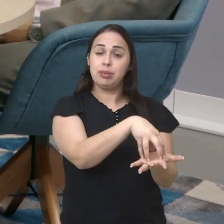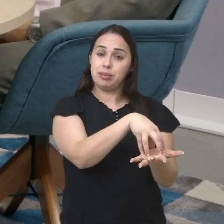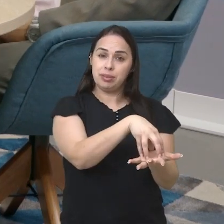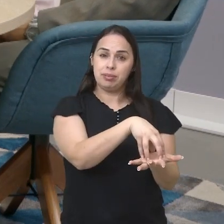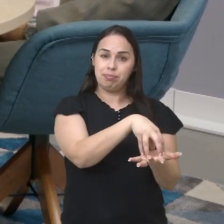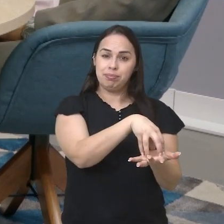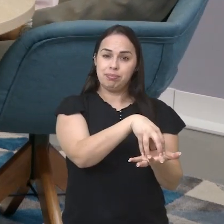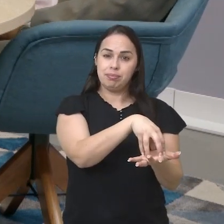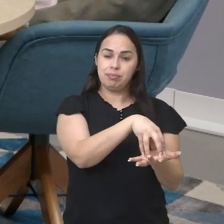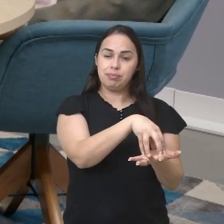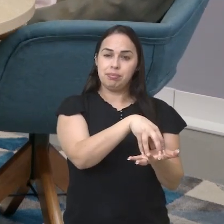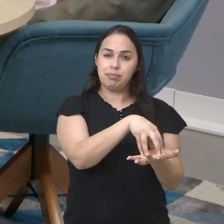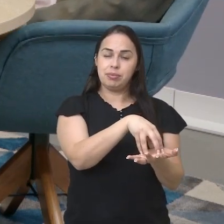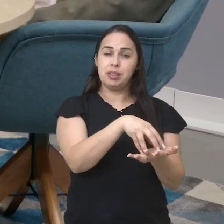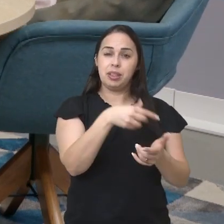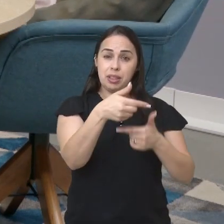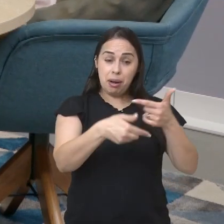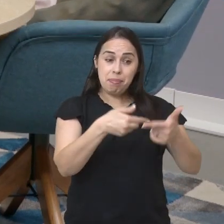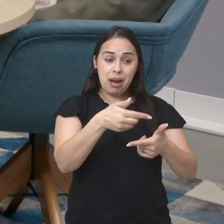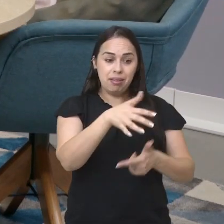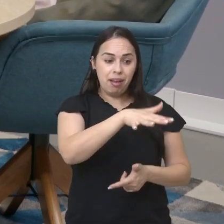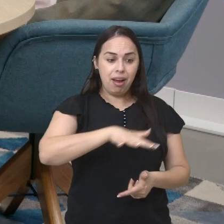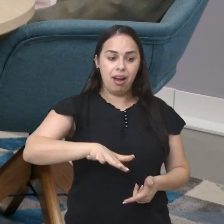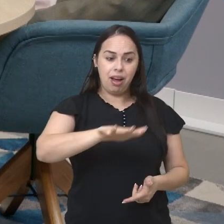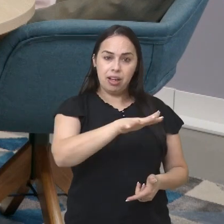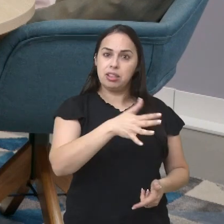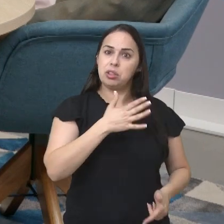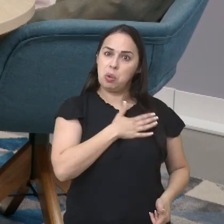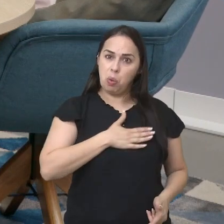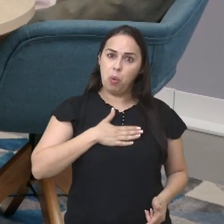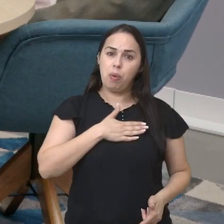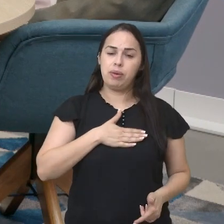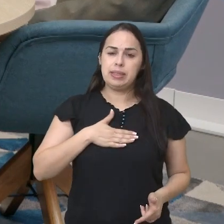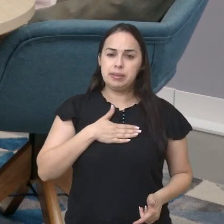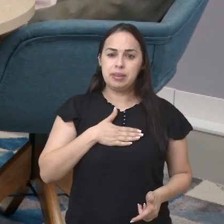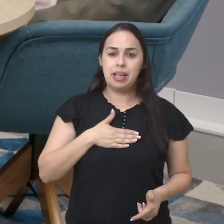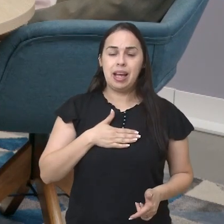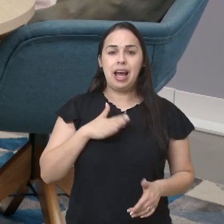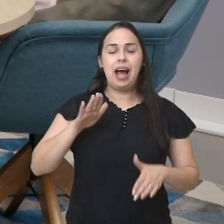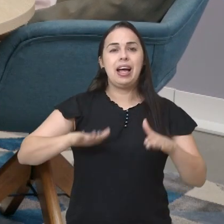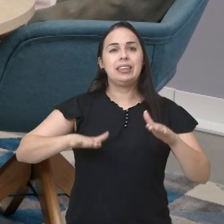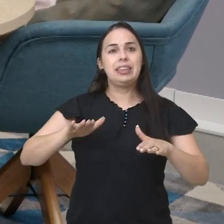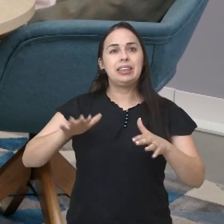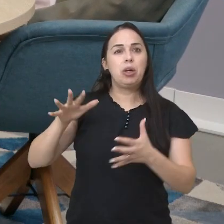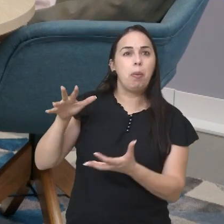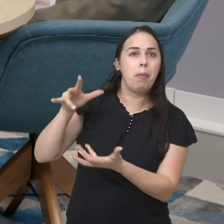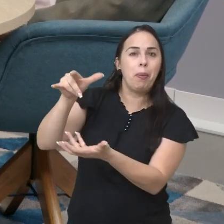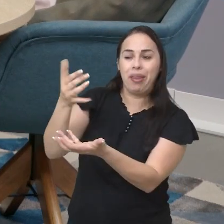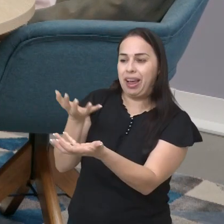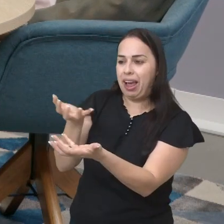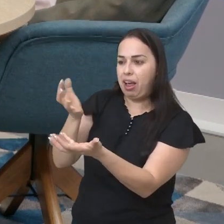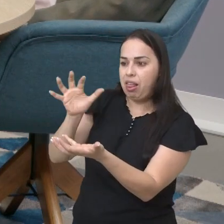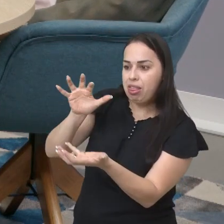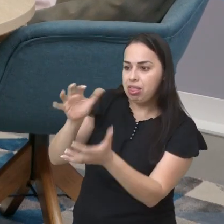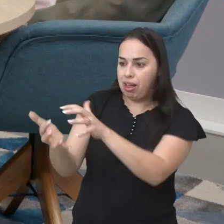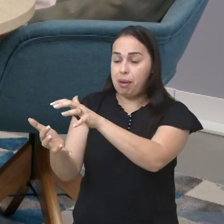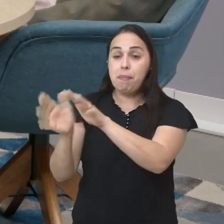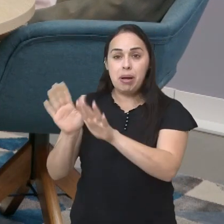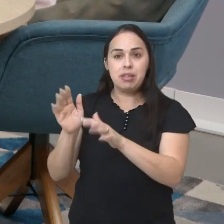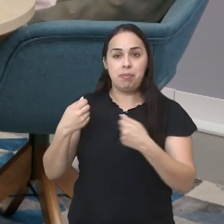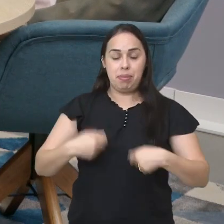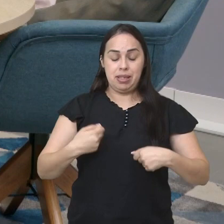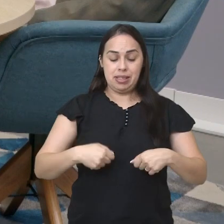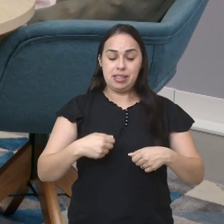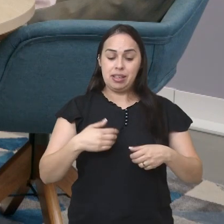que atue numa área que você tem mais familiaridade. Às vezes a gente quer tanto mudar o mundo, né? Mas a gente tem que começar pelo ambiente,